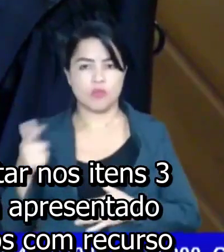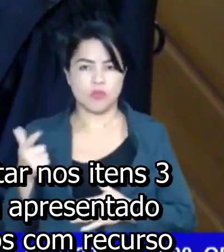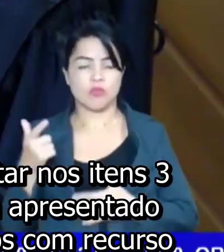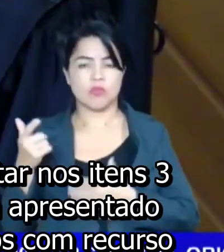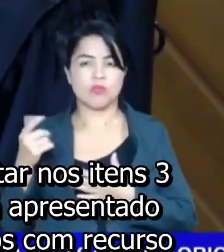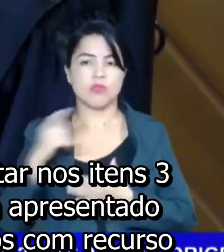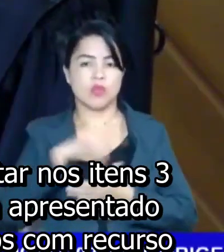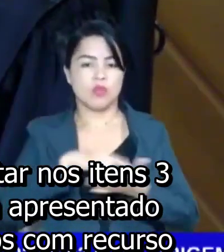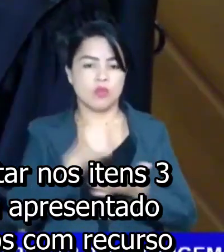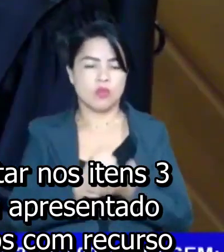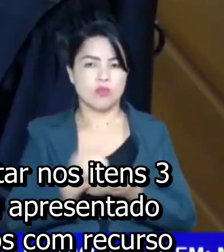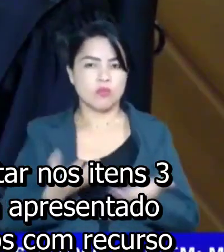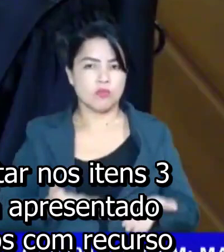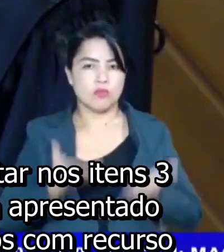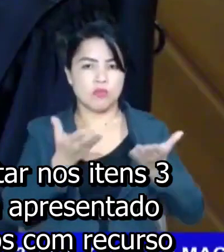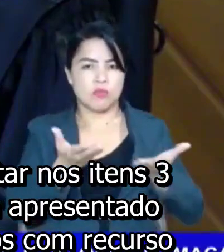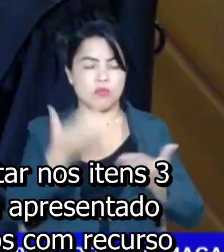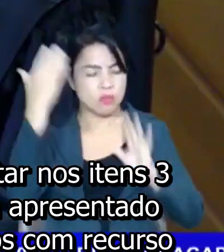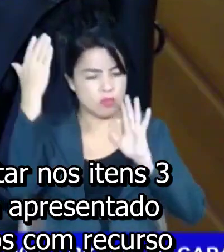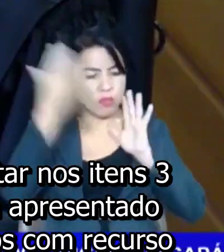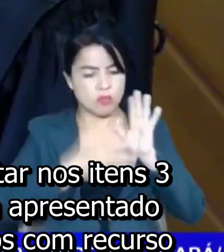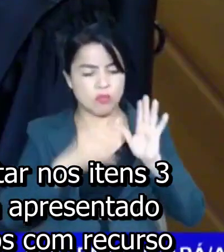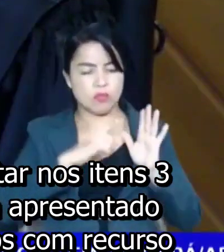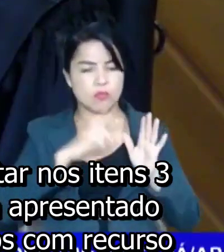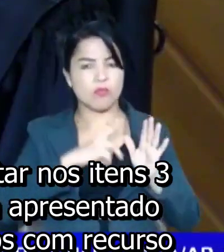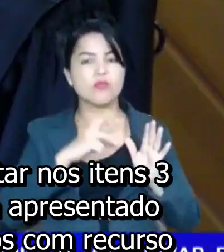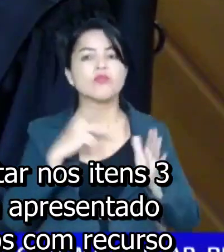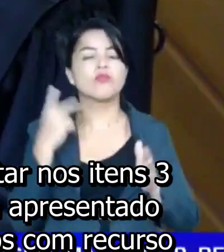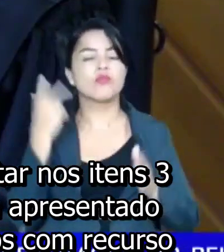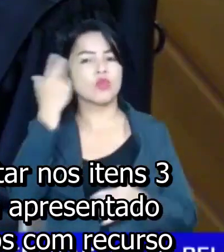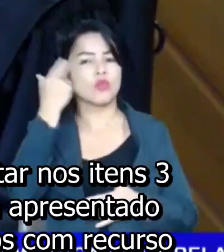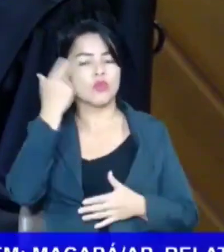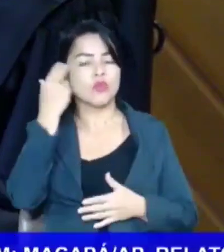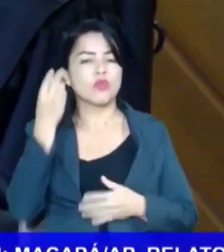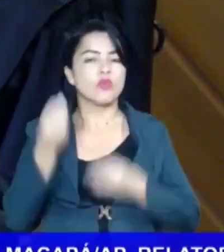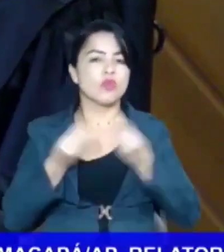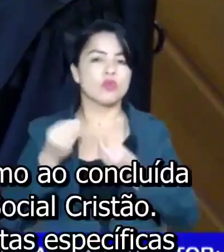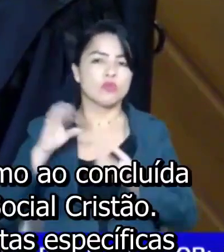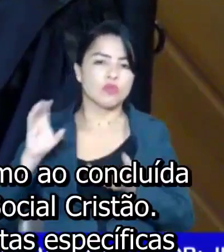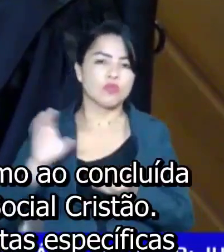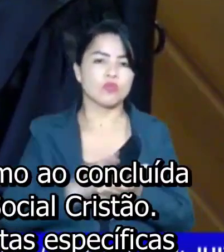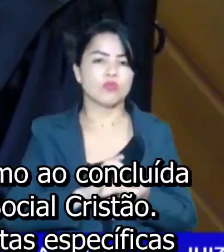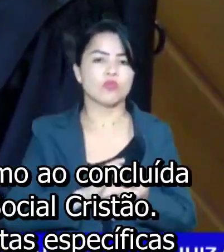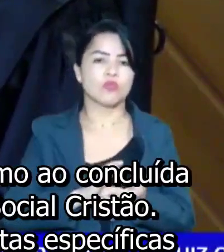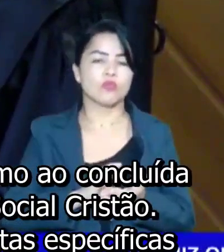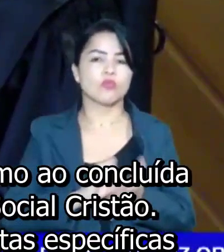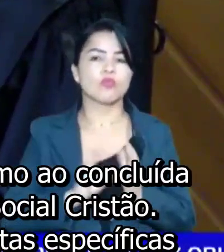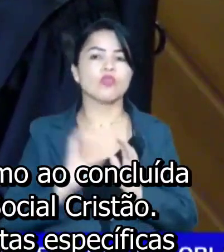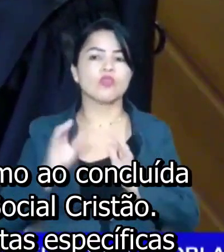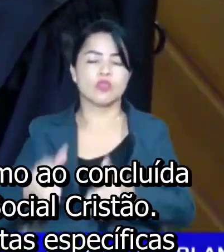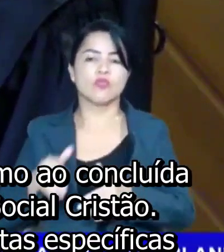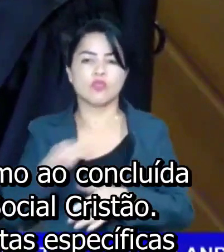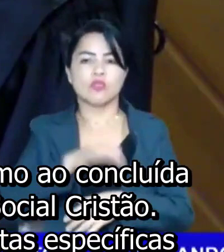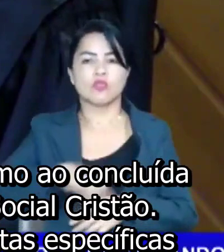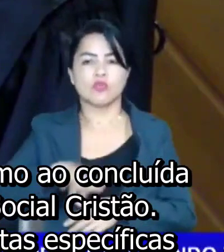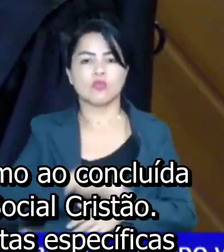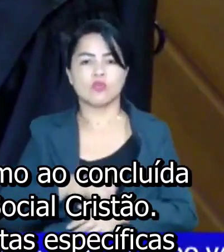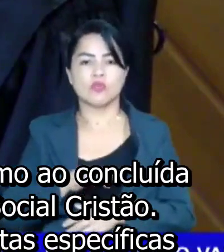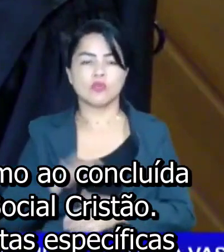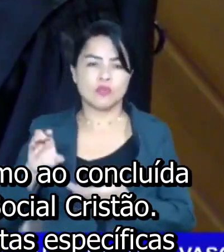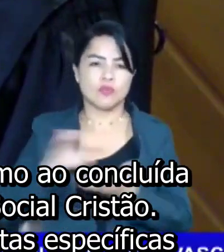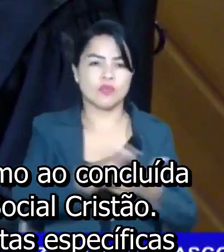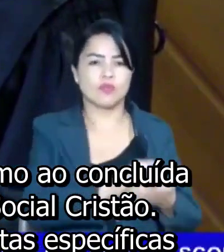apresentado documentação apta a comprovar a regularidade de gastos com recursos do Fundo Especial de Financiamento de